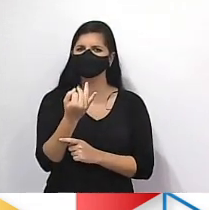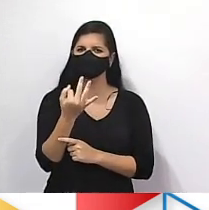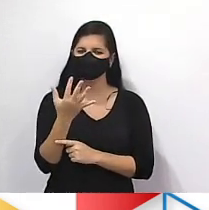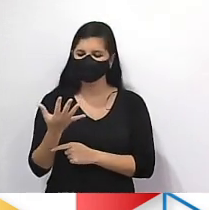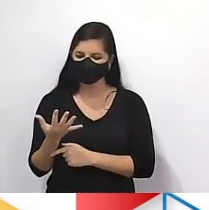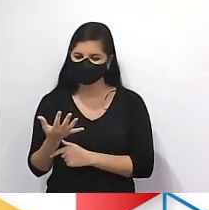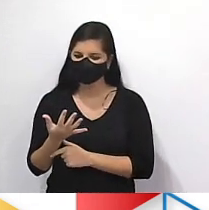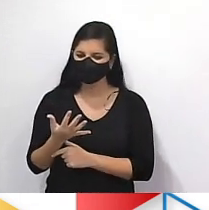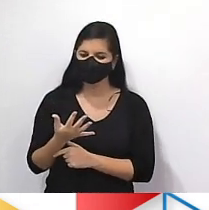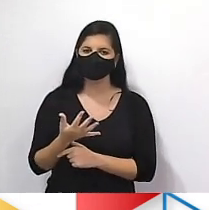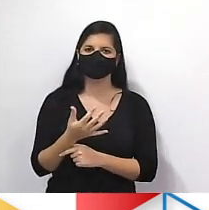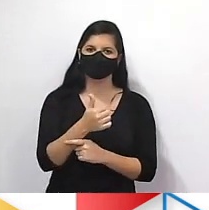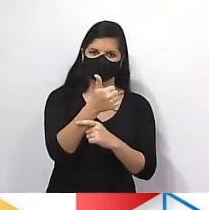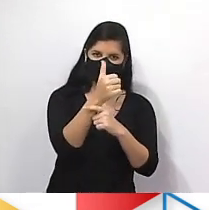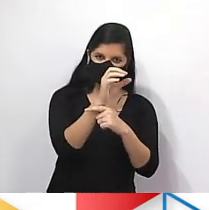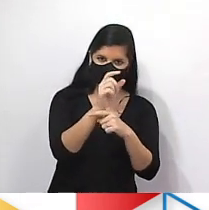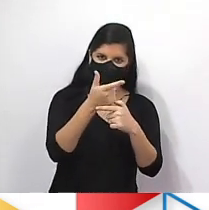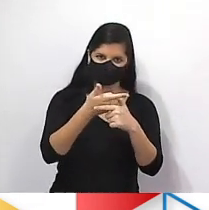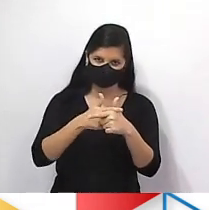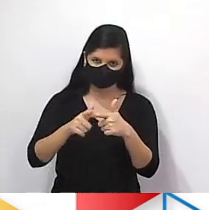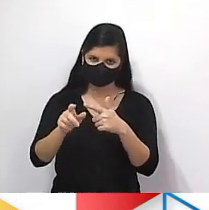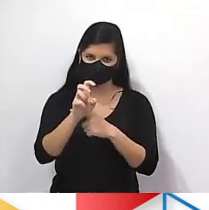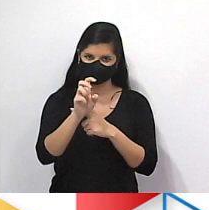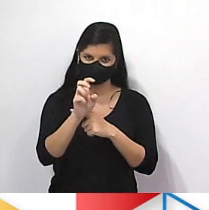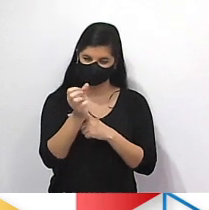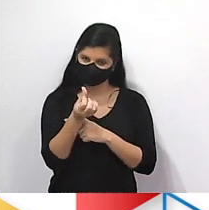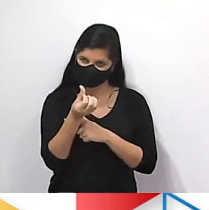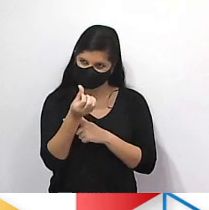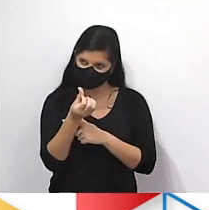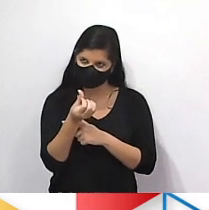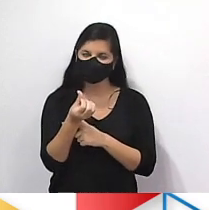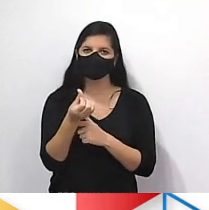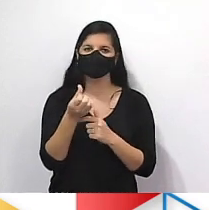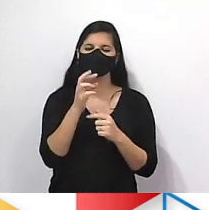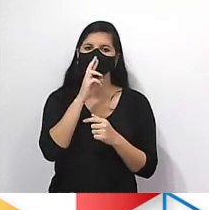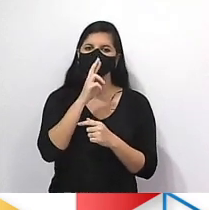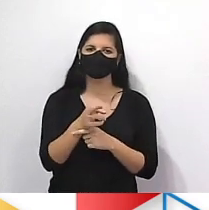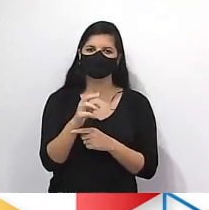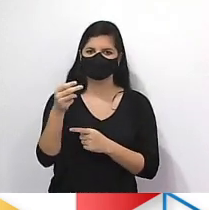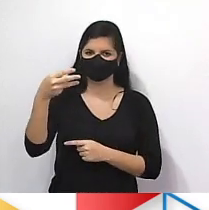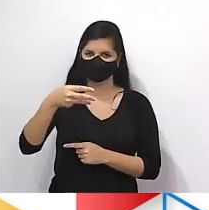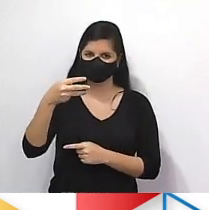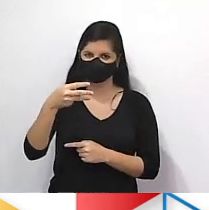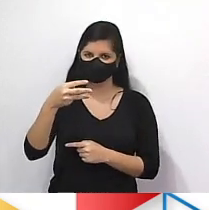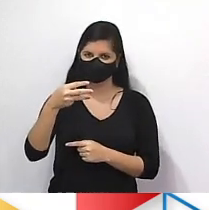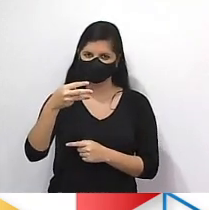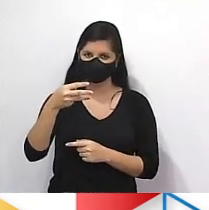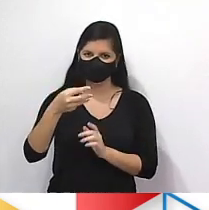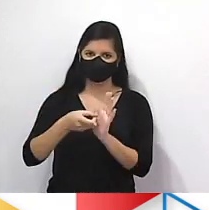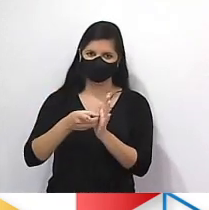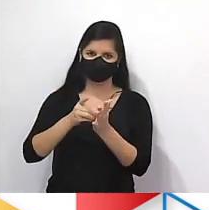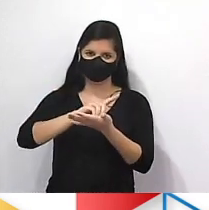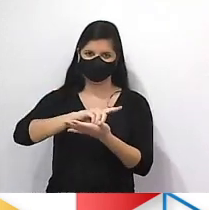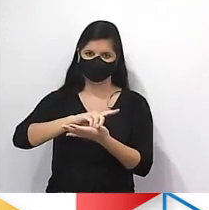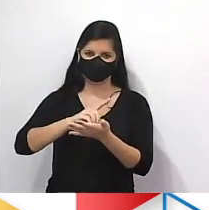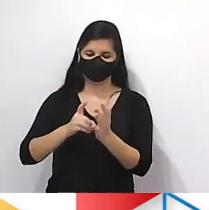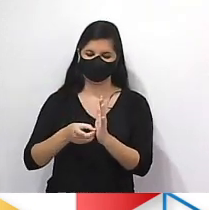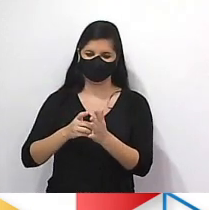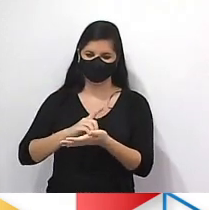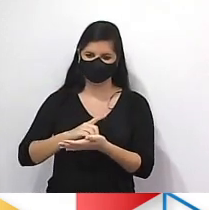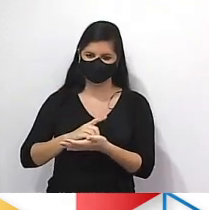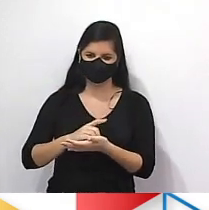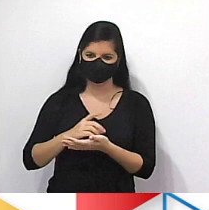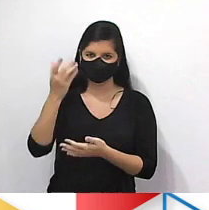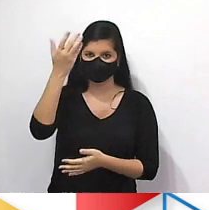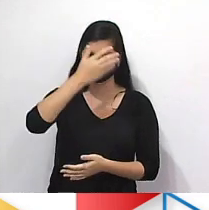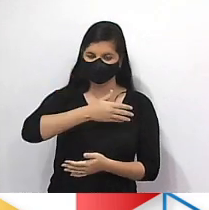Ó, professor, 18 dividido por 6 daria 3. Então fica um pouquinho antes do 3. Será?